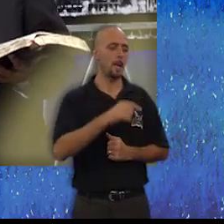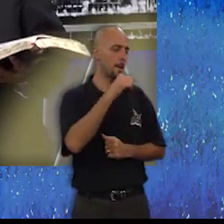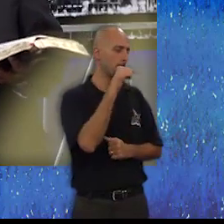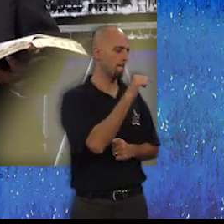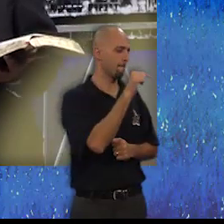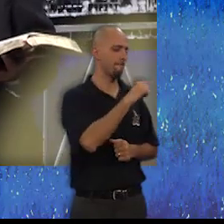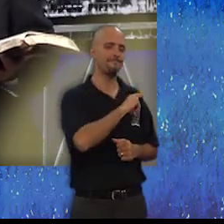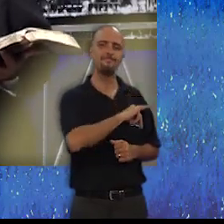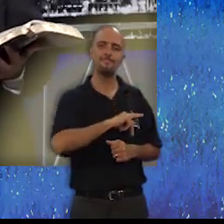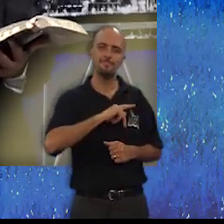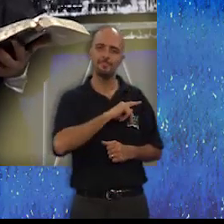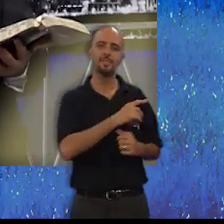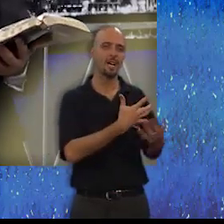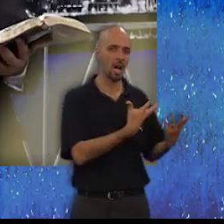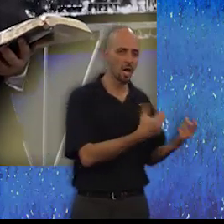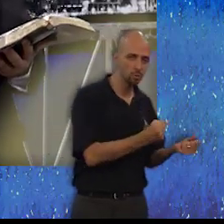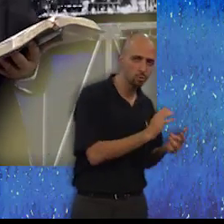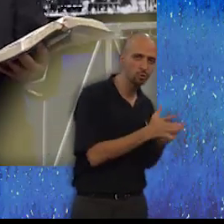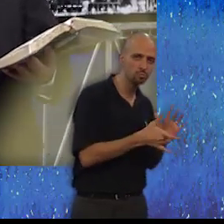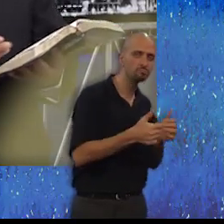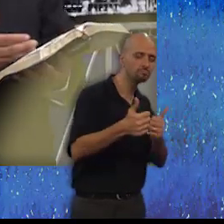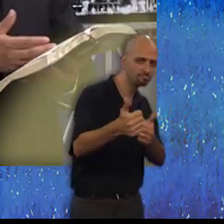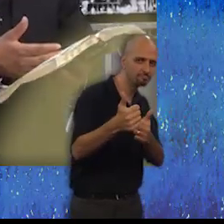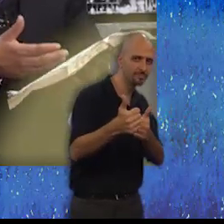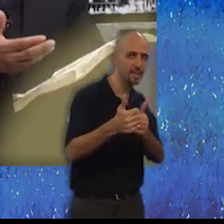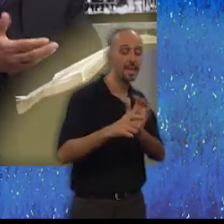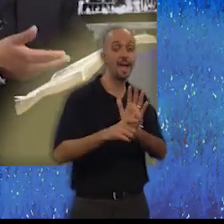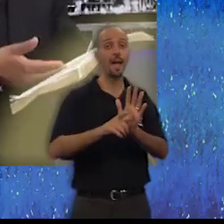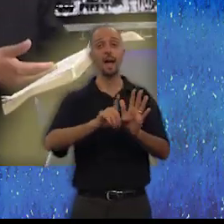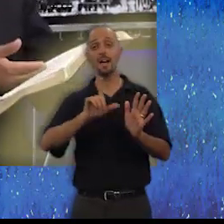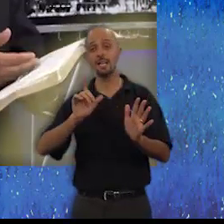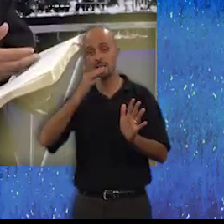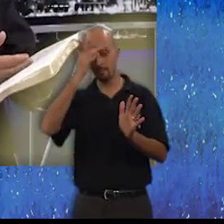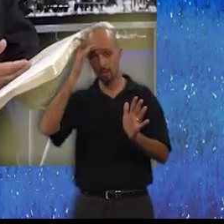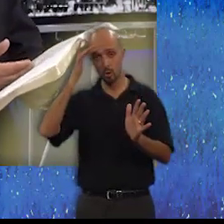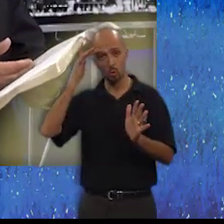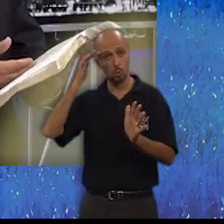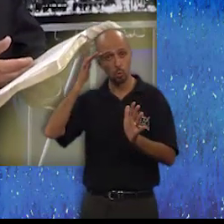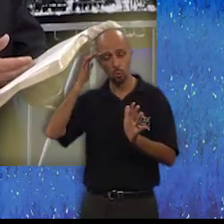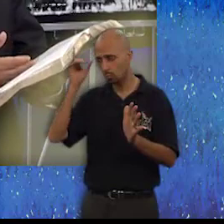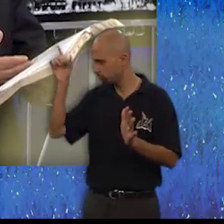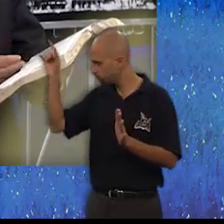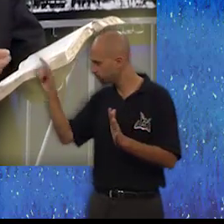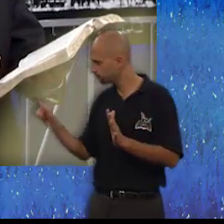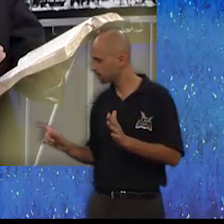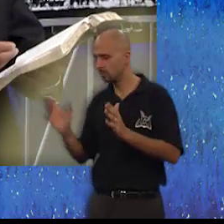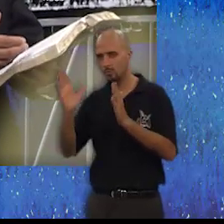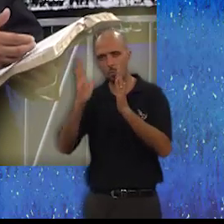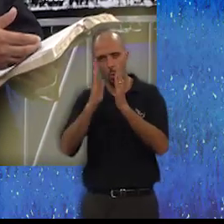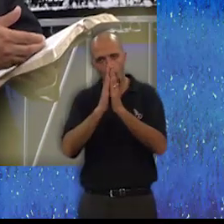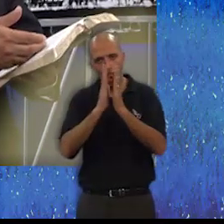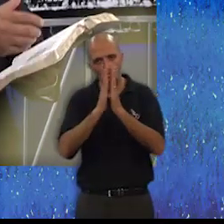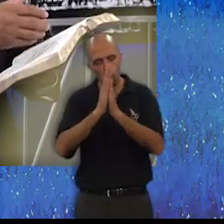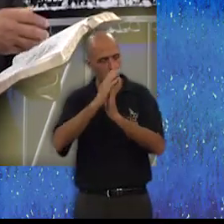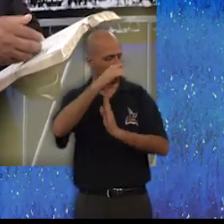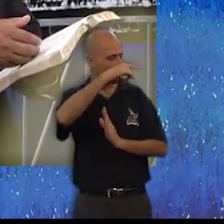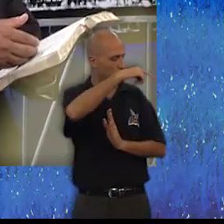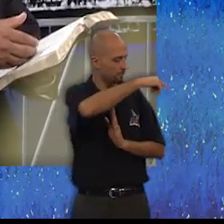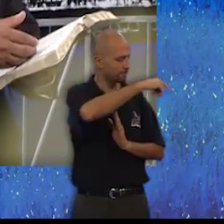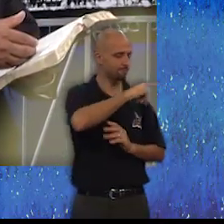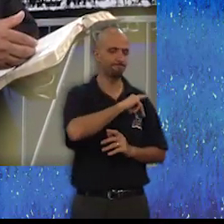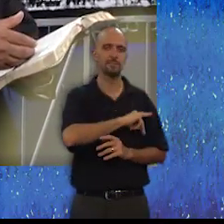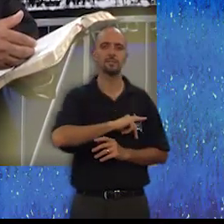por ele. Alguém orou por ele. Quando você lê Atos capítulo 7 e você chega